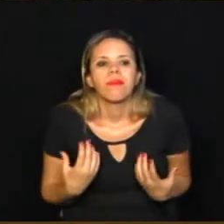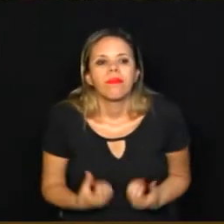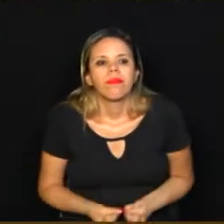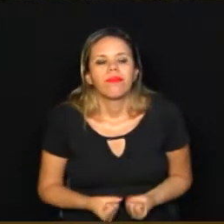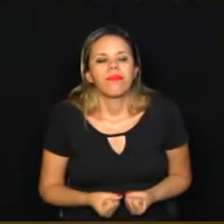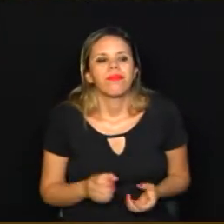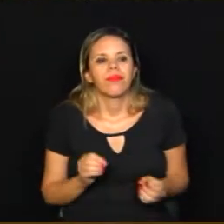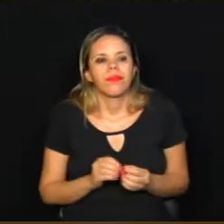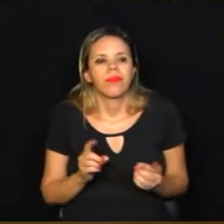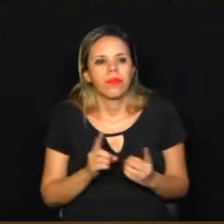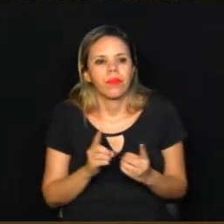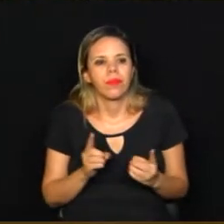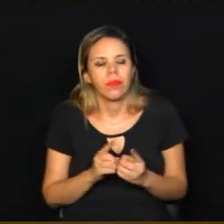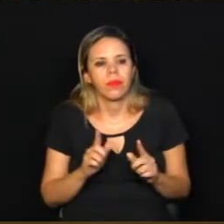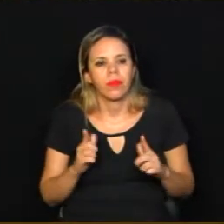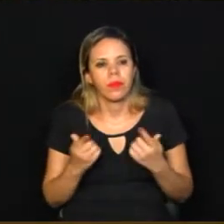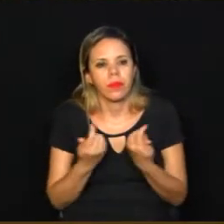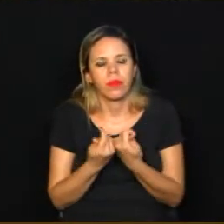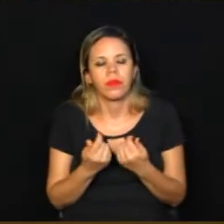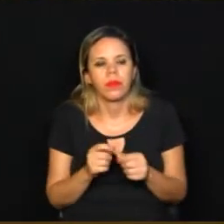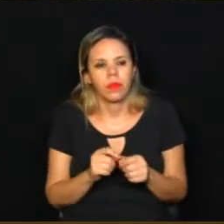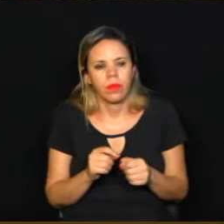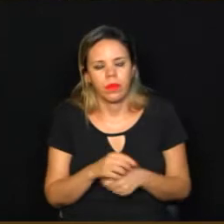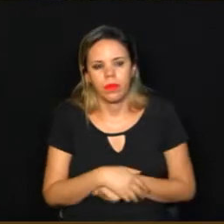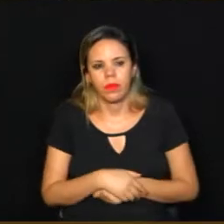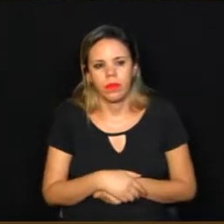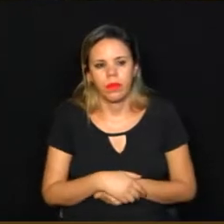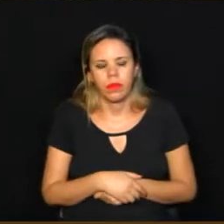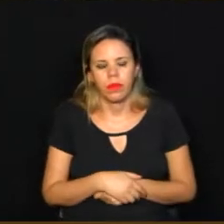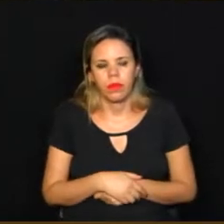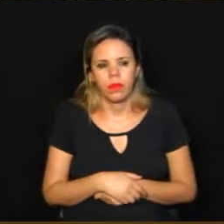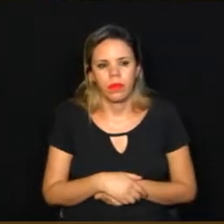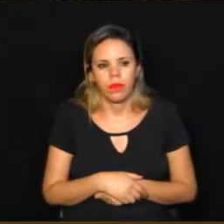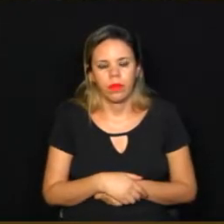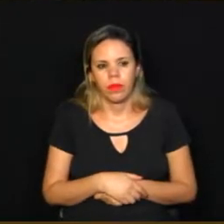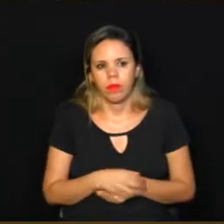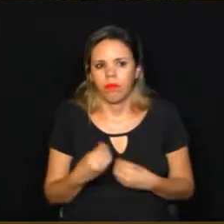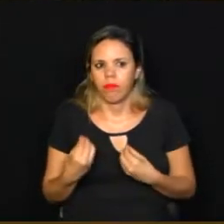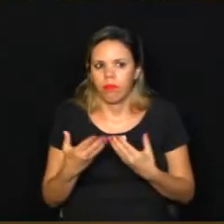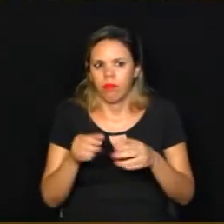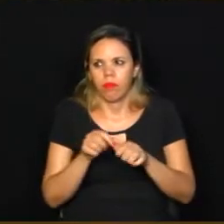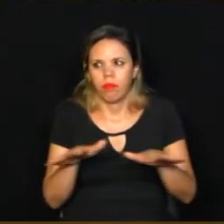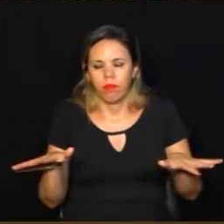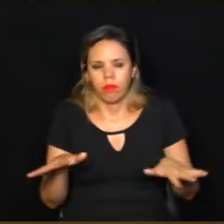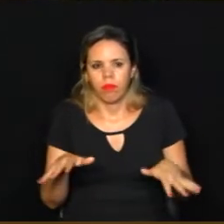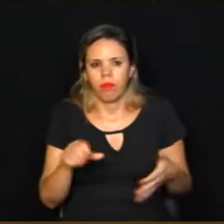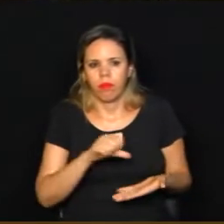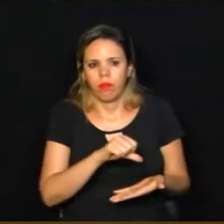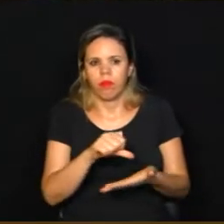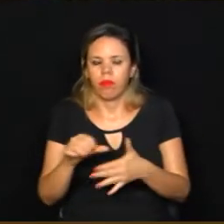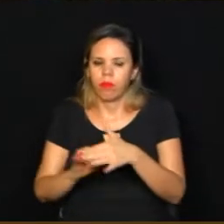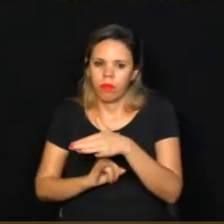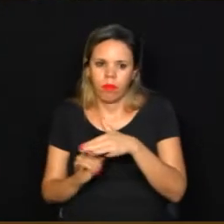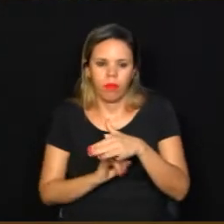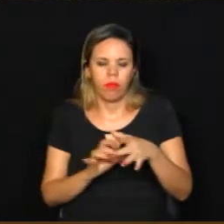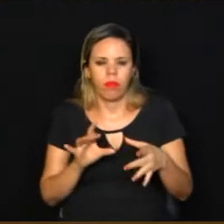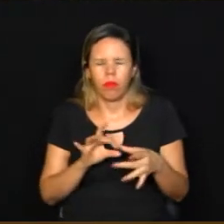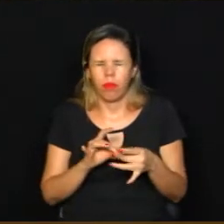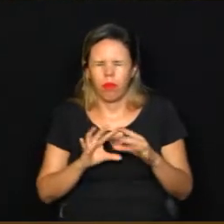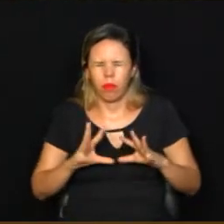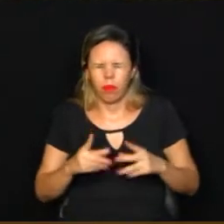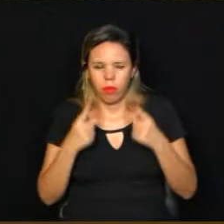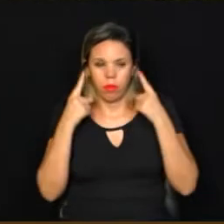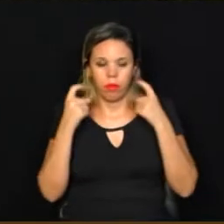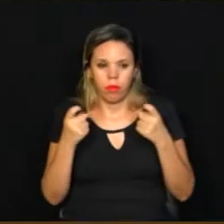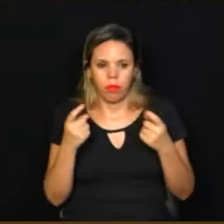fazem o atendimento, a gestão e fazem a distribuição, o encaminhamento para as entidades parceiras. Todas as violências, como